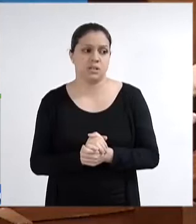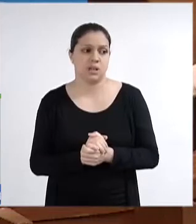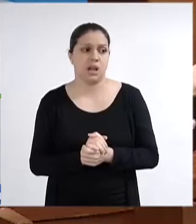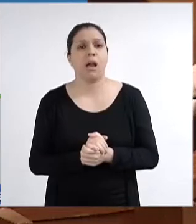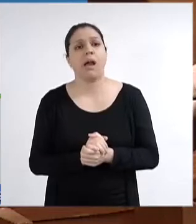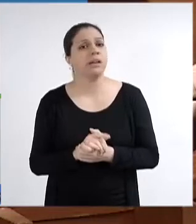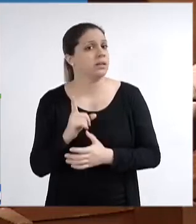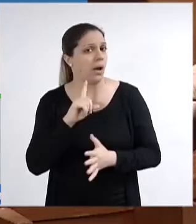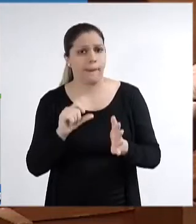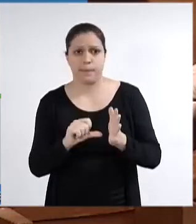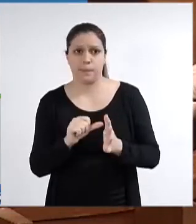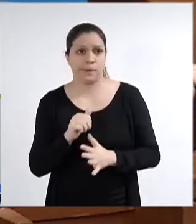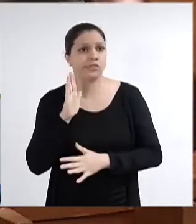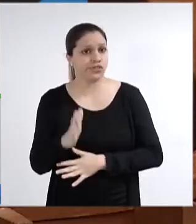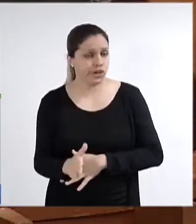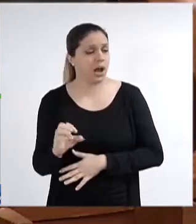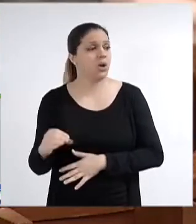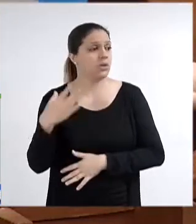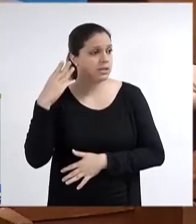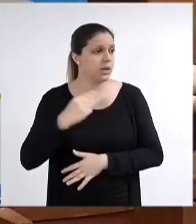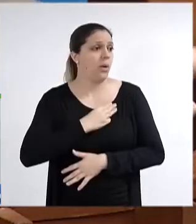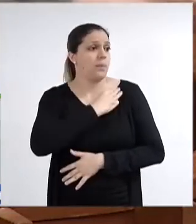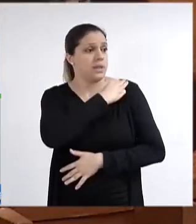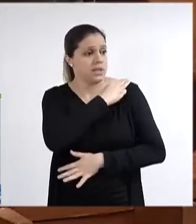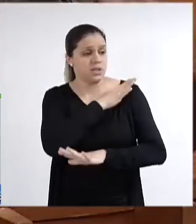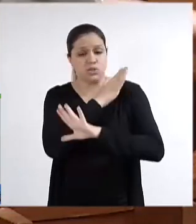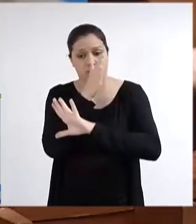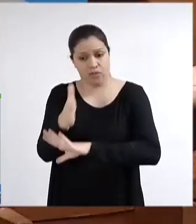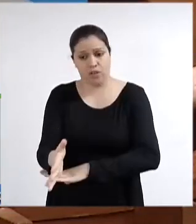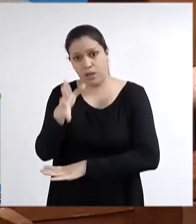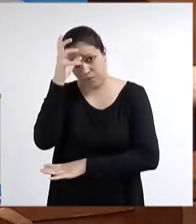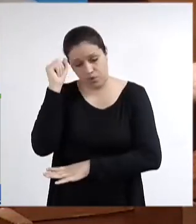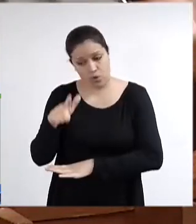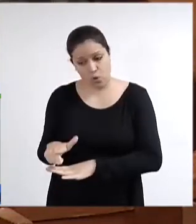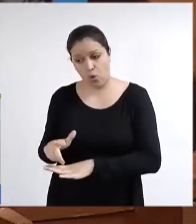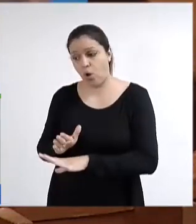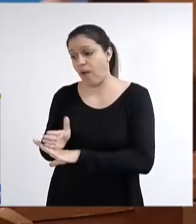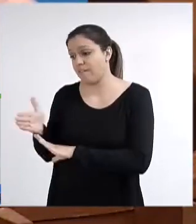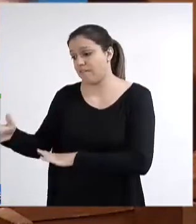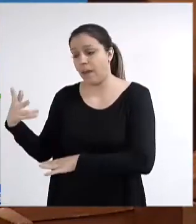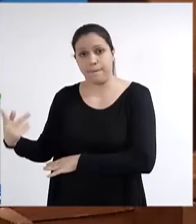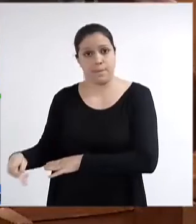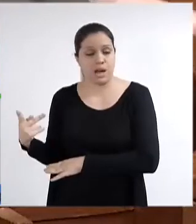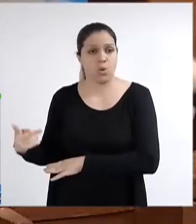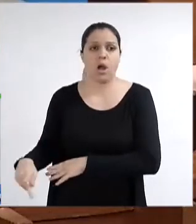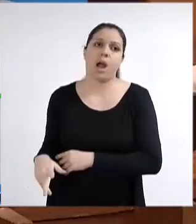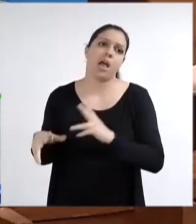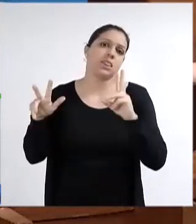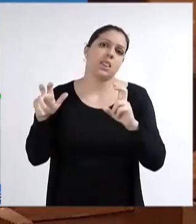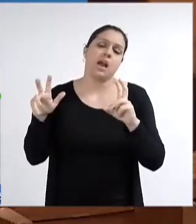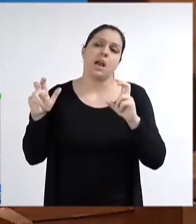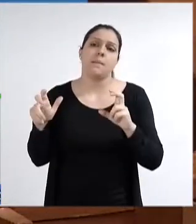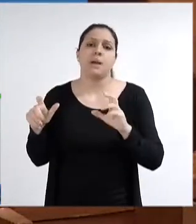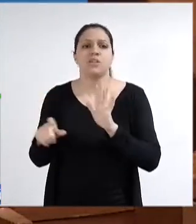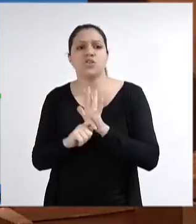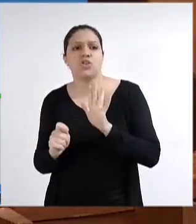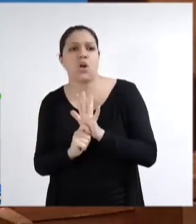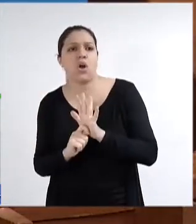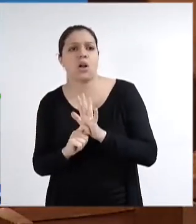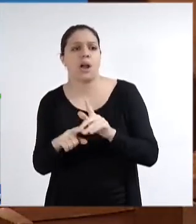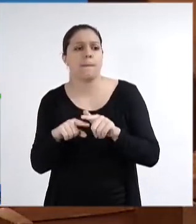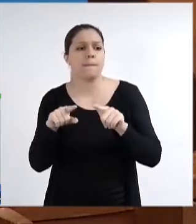ministros vêm ao Mato Grosso do Sul, descem em Ponta Porã e vai ao Paraguai para tratar do assunto relacionado às drogas,